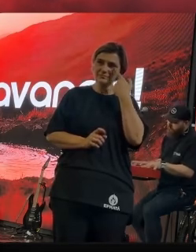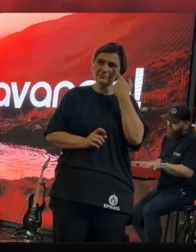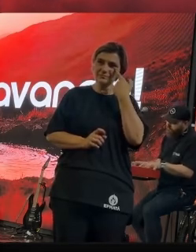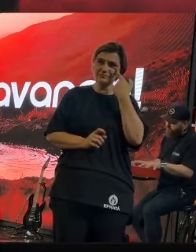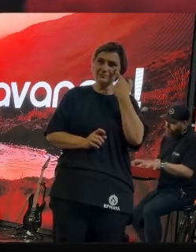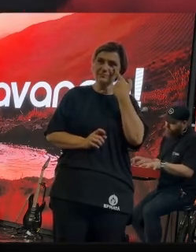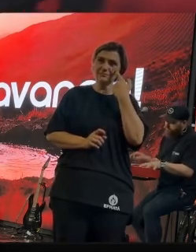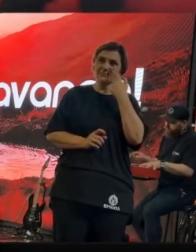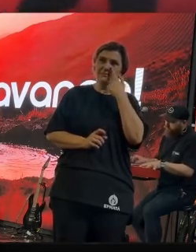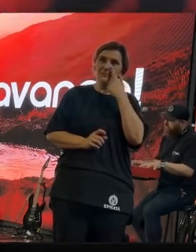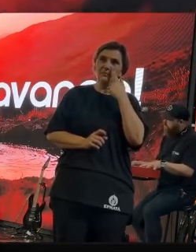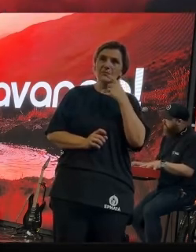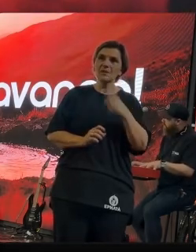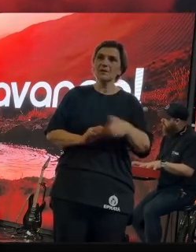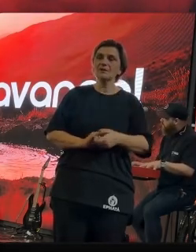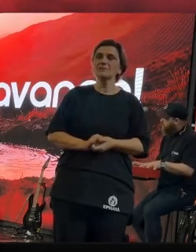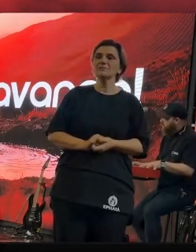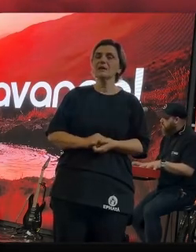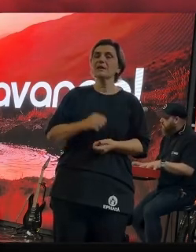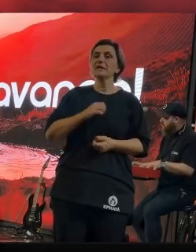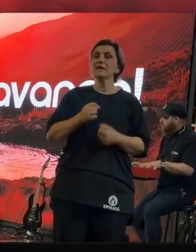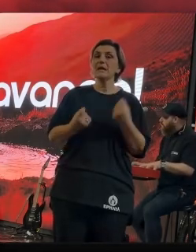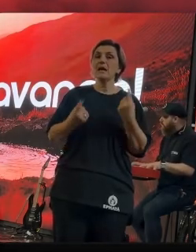Existe algo diferente nessa noite.